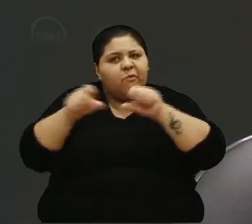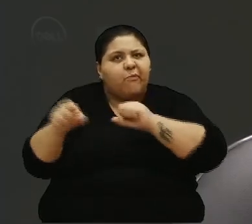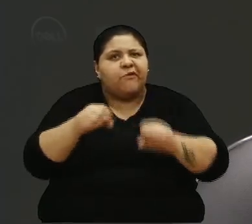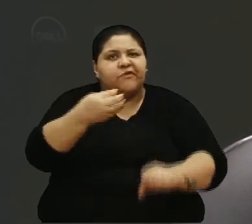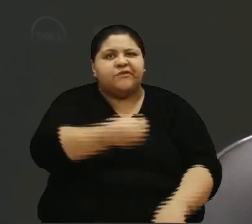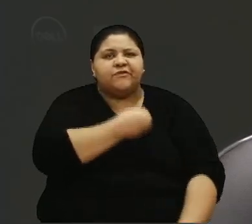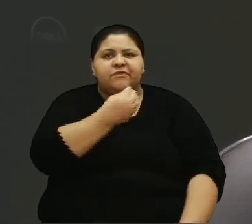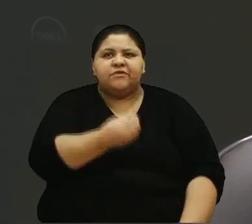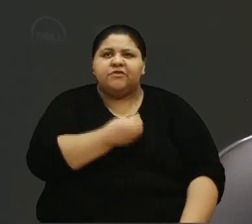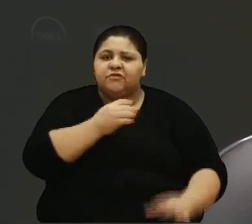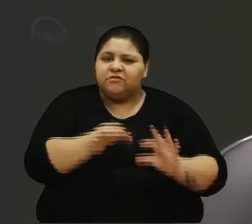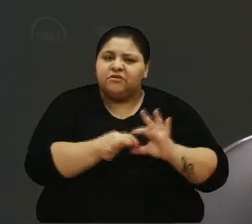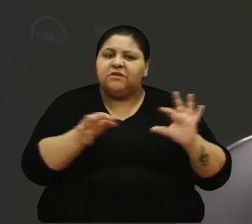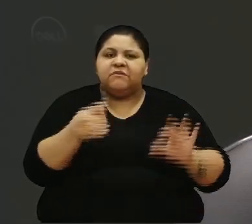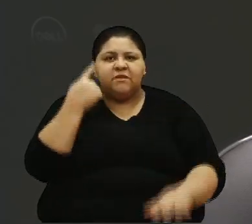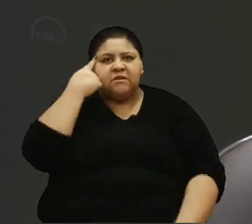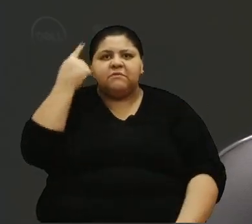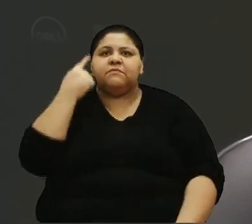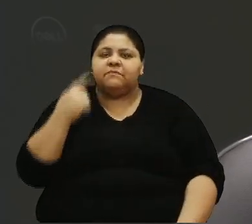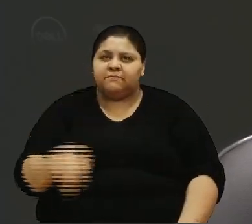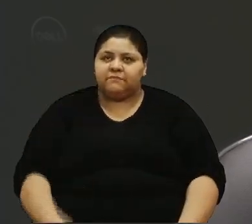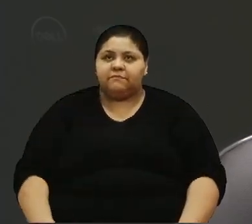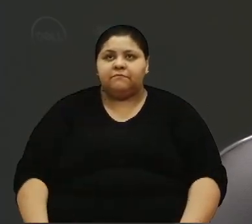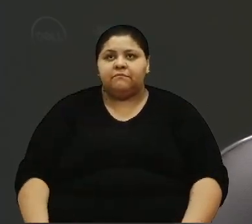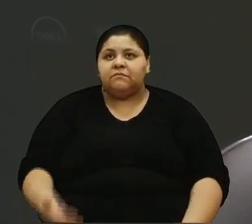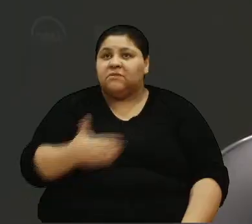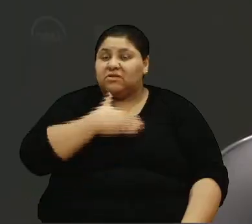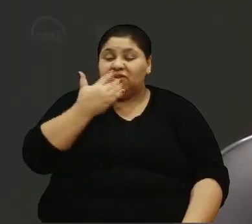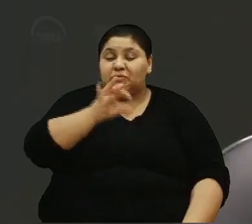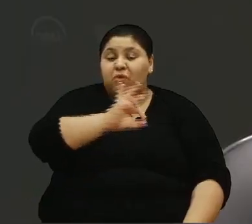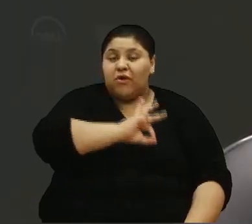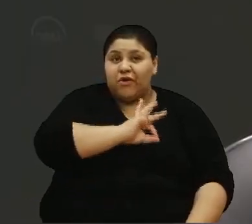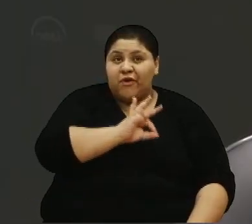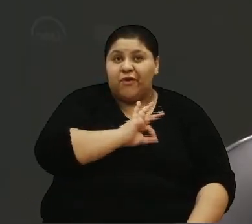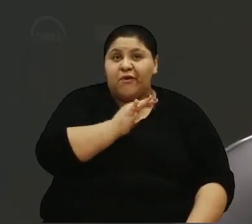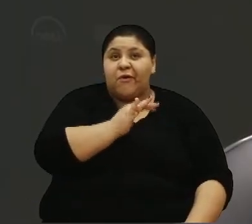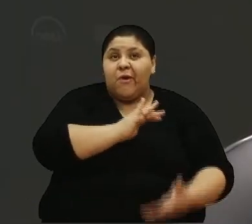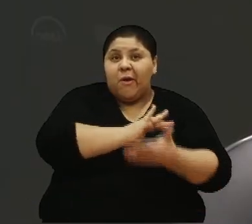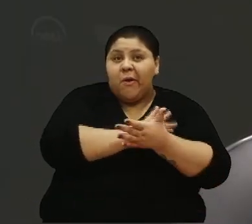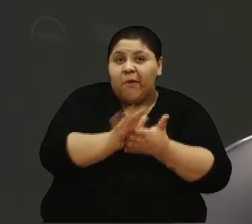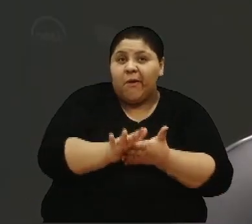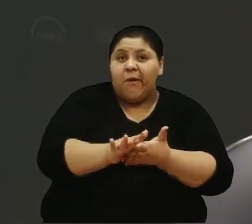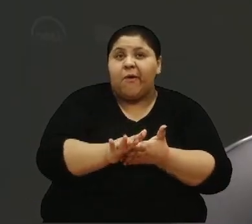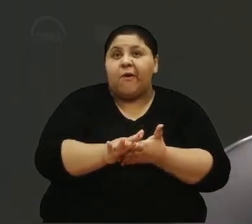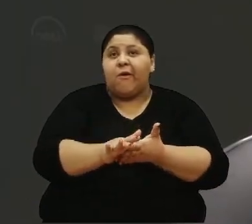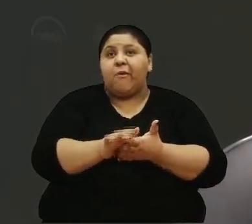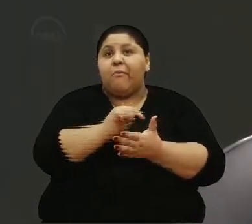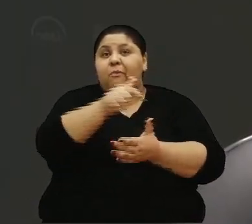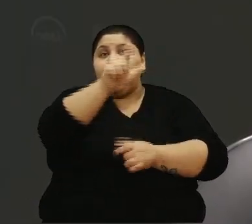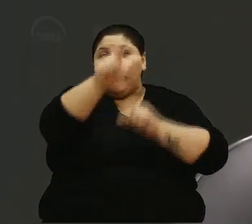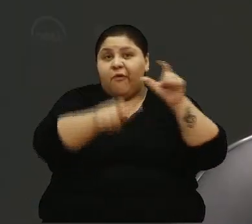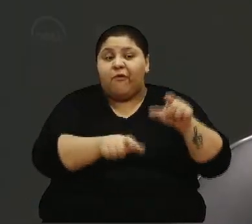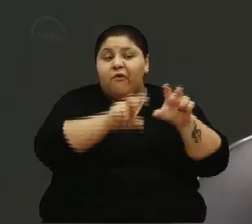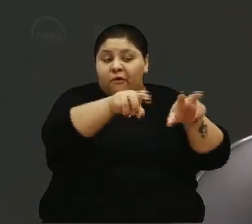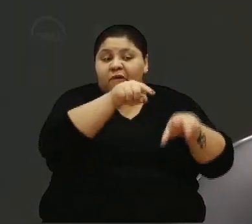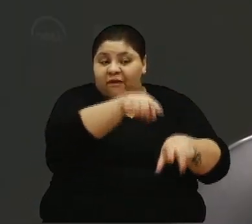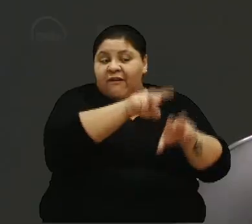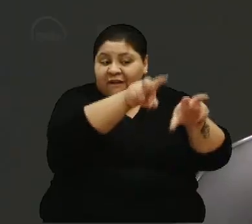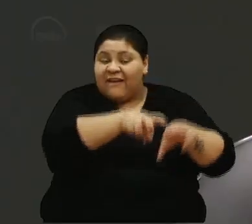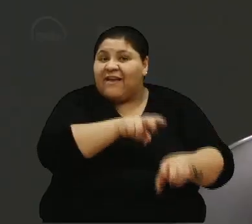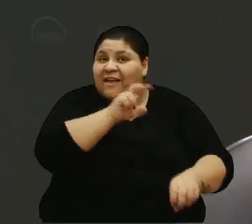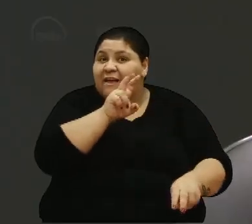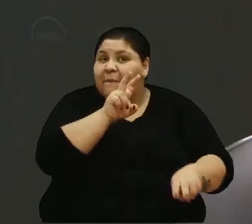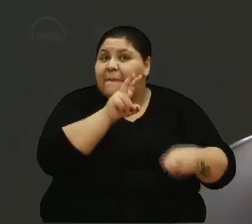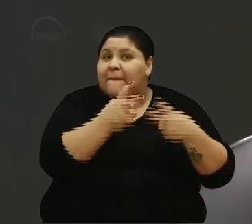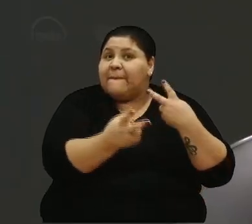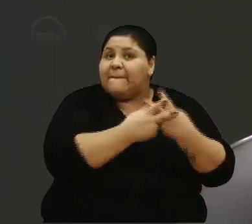viver a liberdade do pensamento delas. Então, se morreu um policial assassinado por um camponês, que o camponês seja preso,